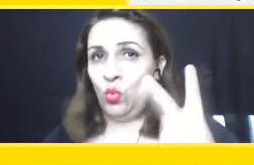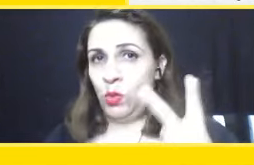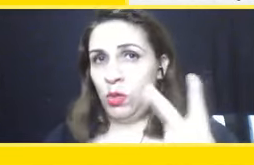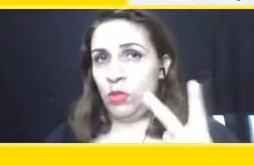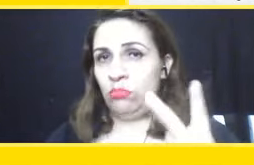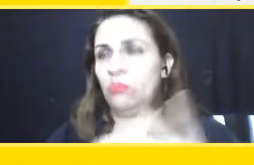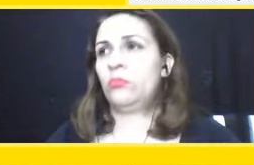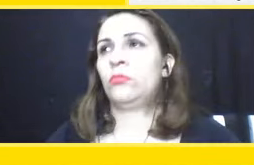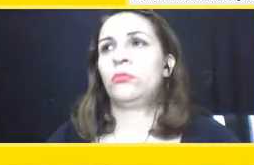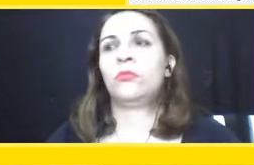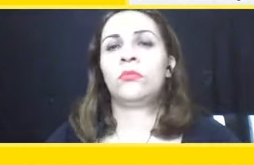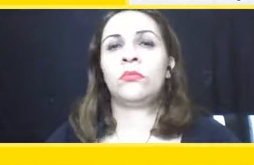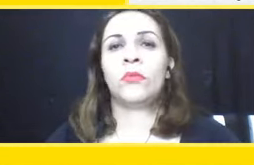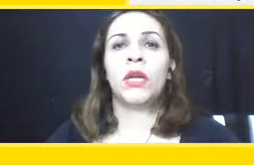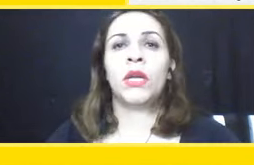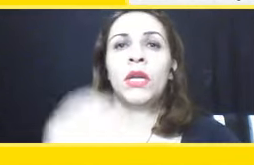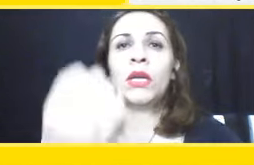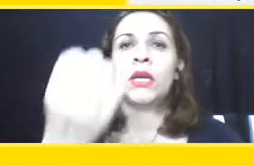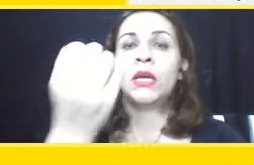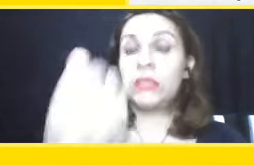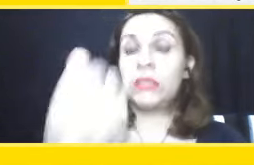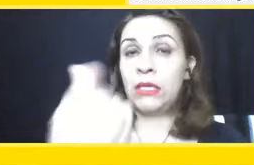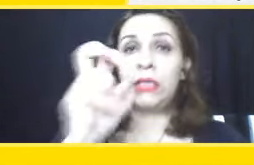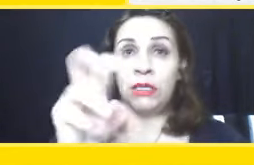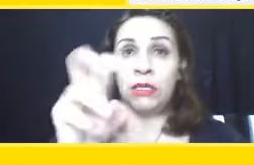voltando, nós temos